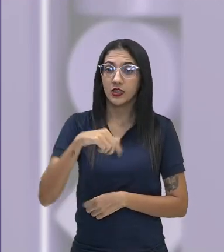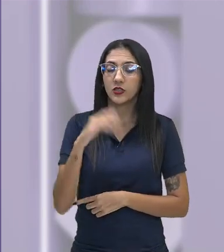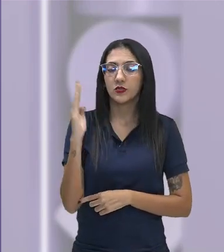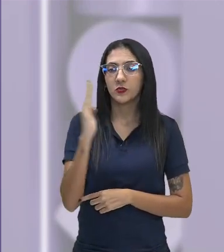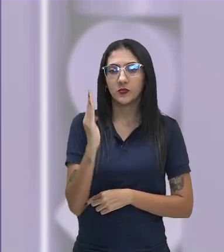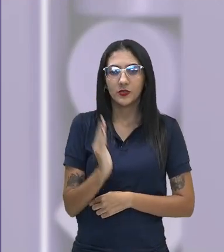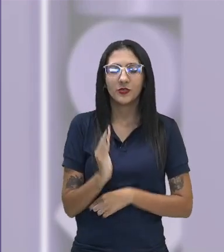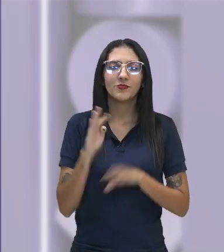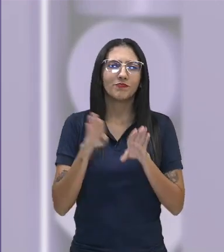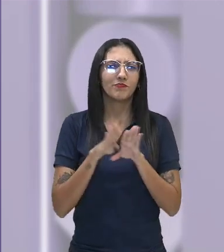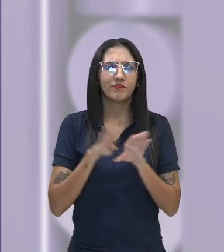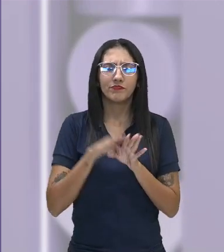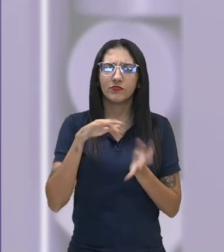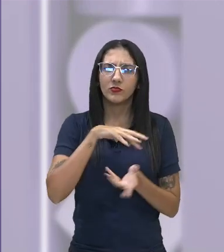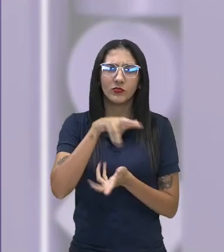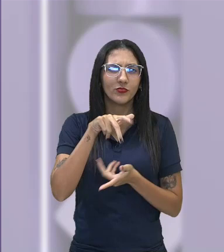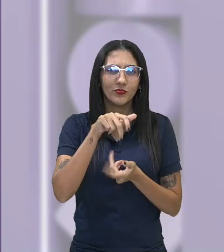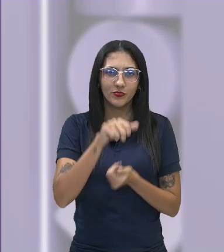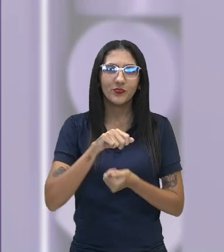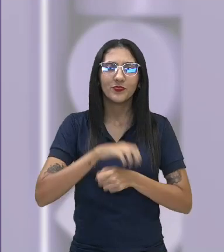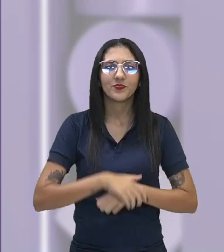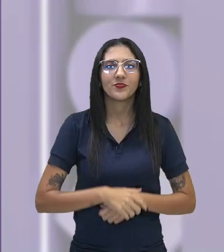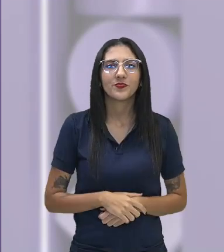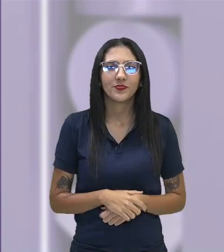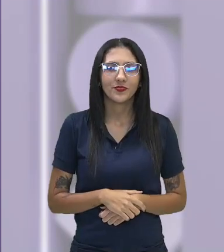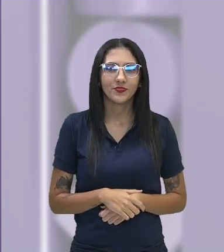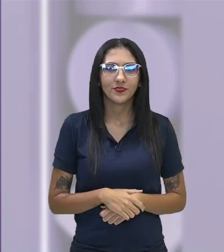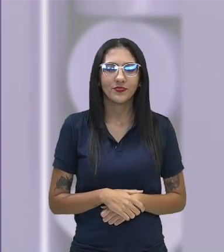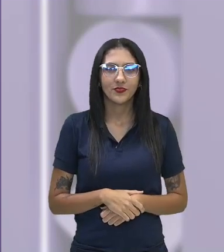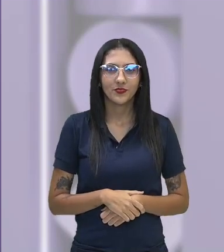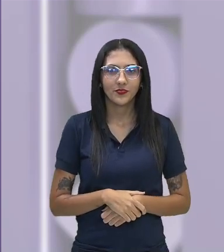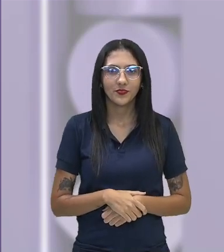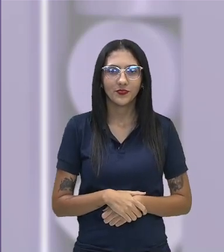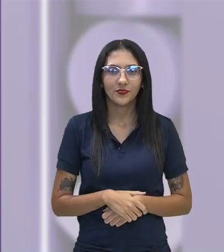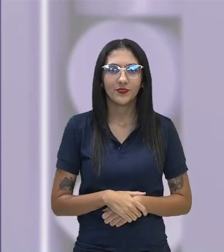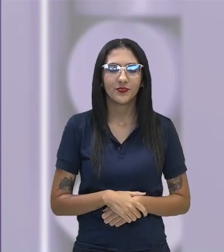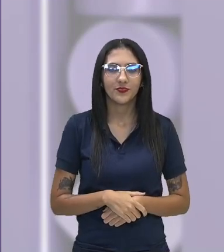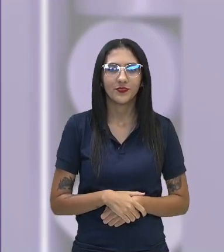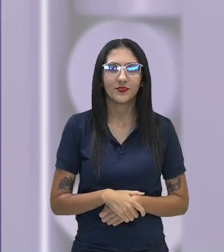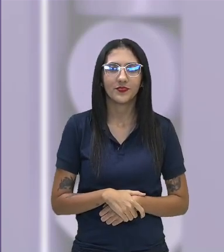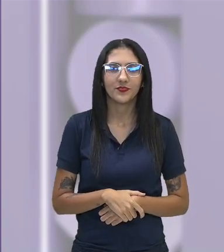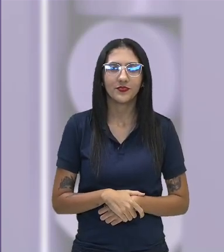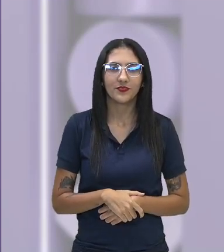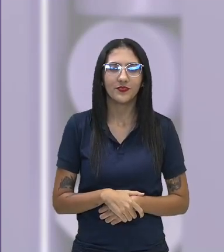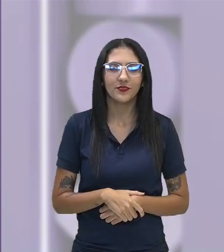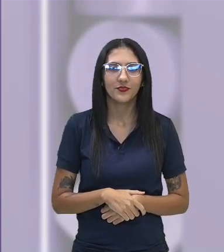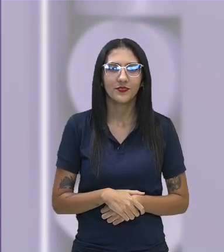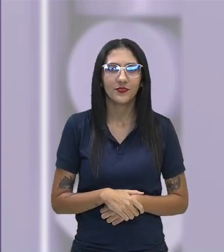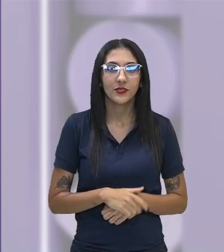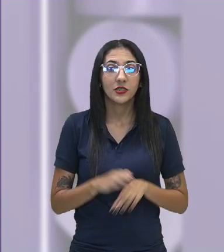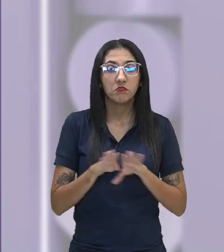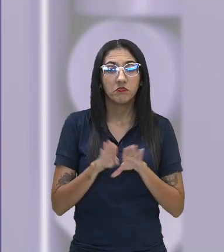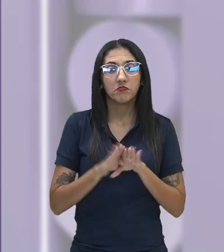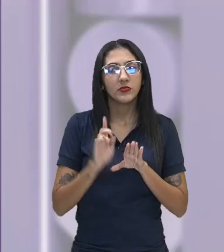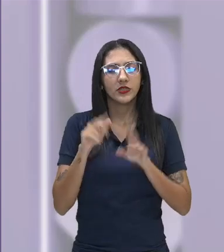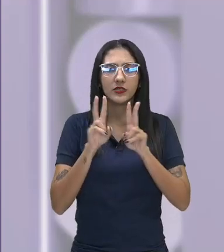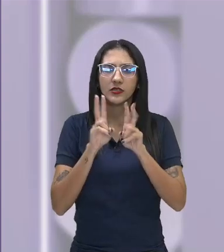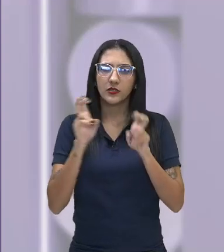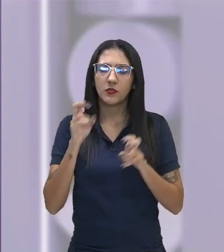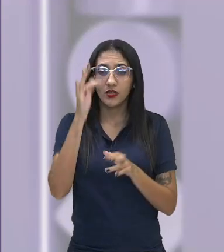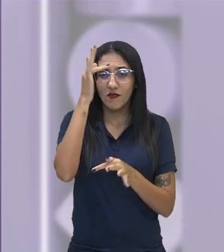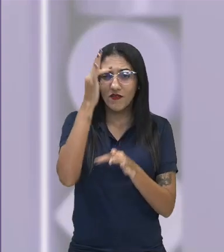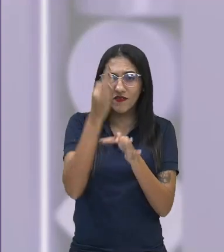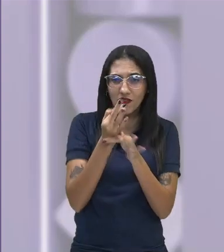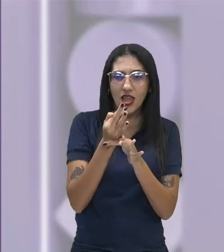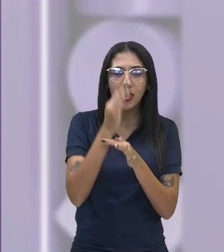e presentes no mundo todo. Além da questão da fé, da